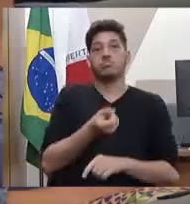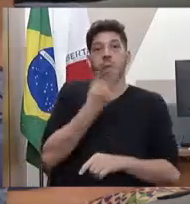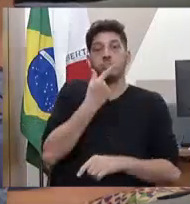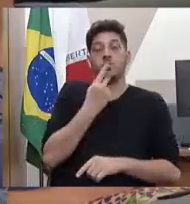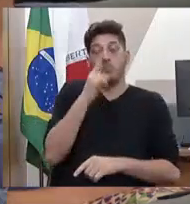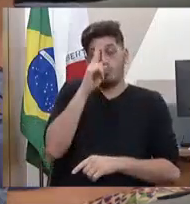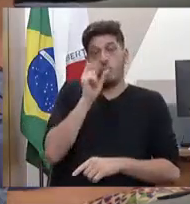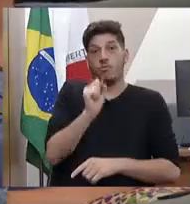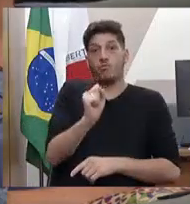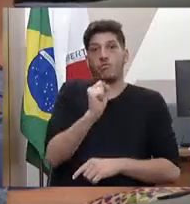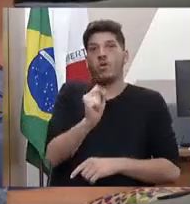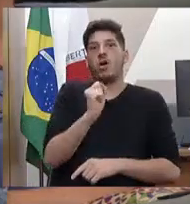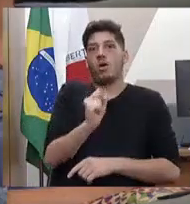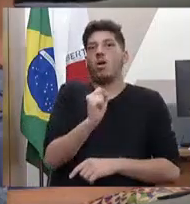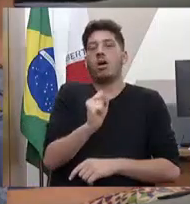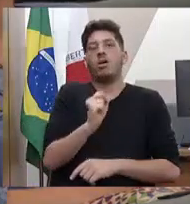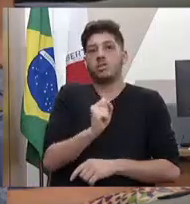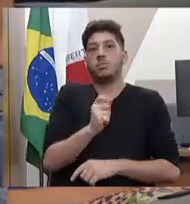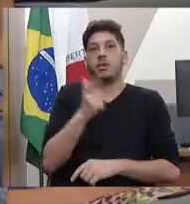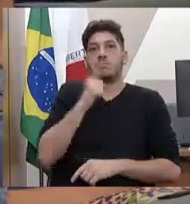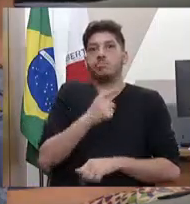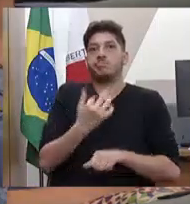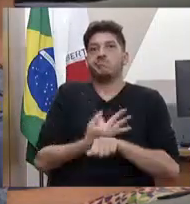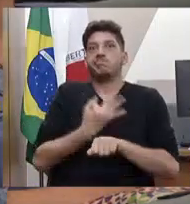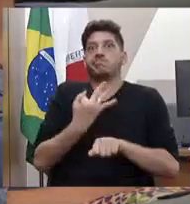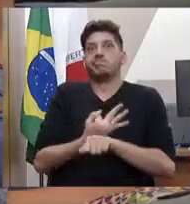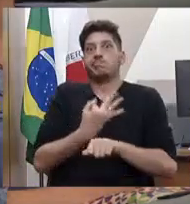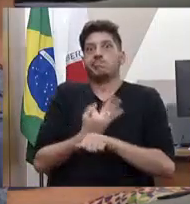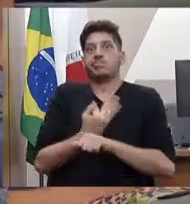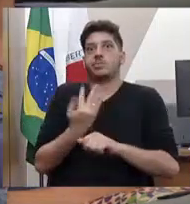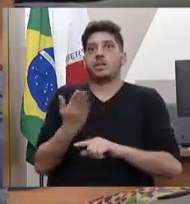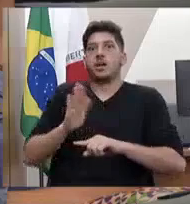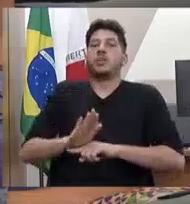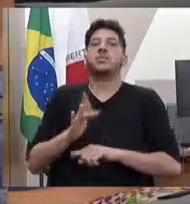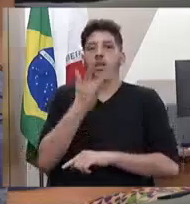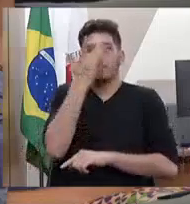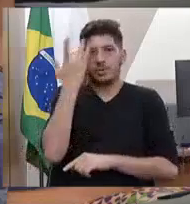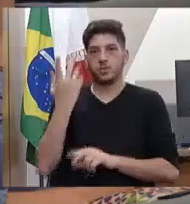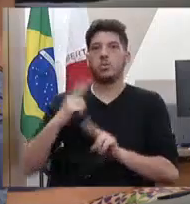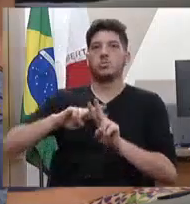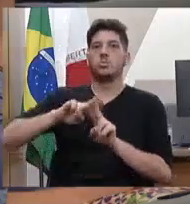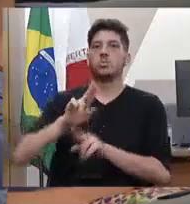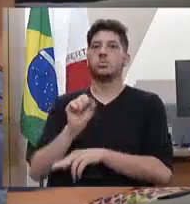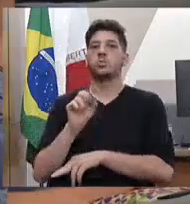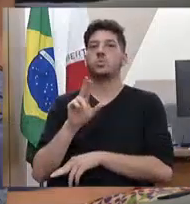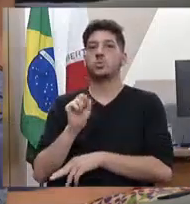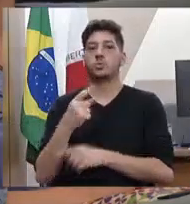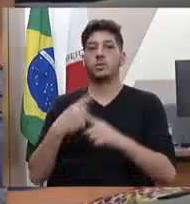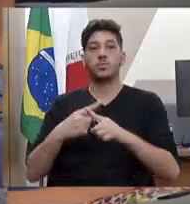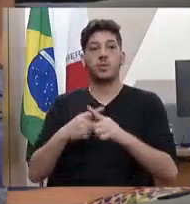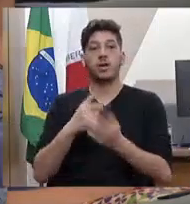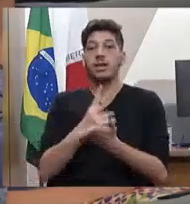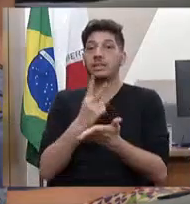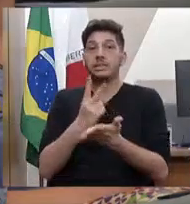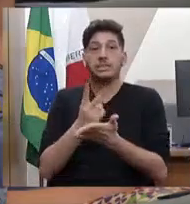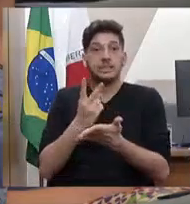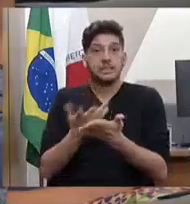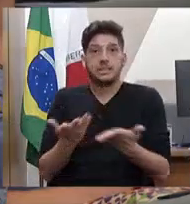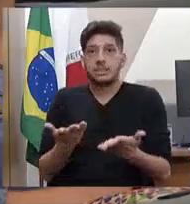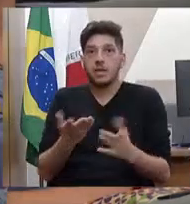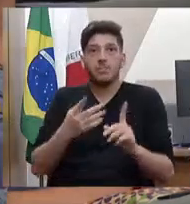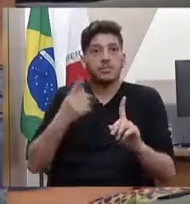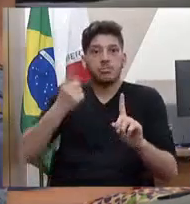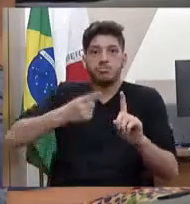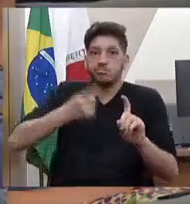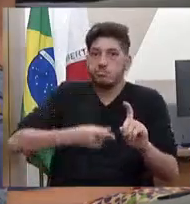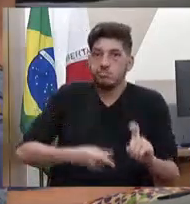preta para assistir os usuários do SUS porque é opressão no lugar de trabalho o